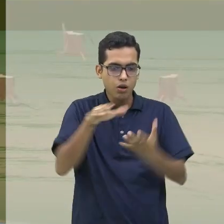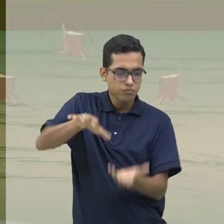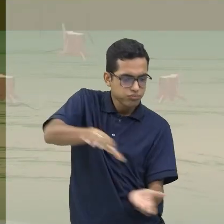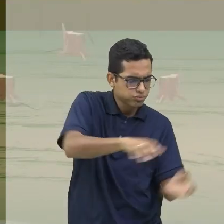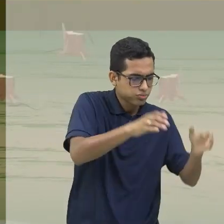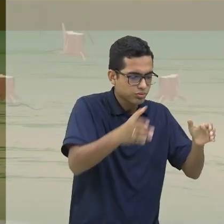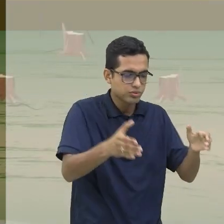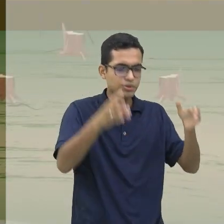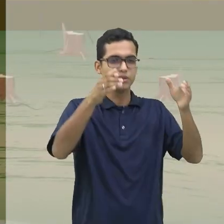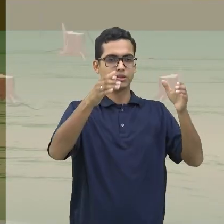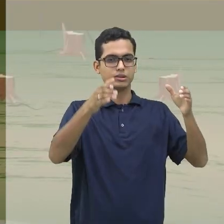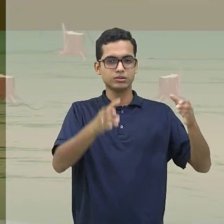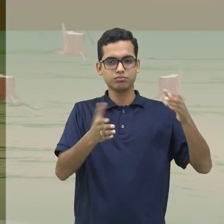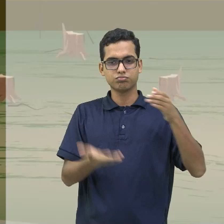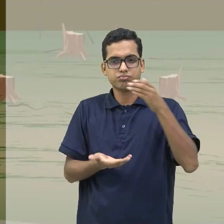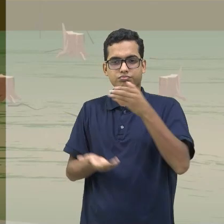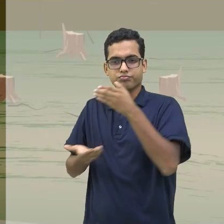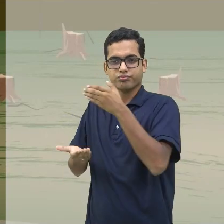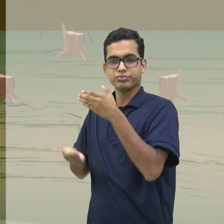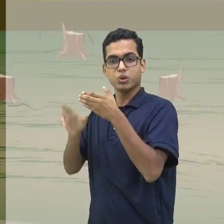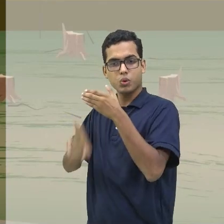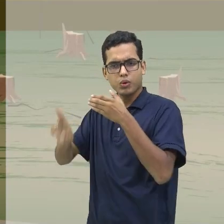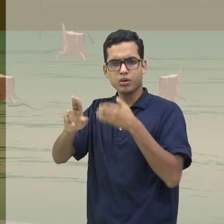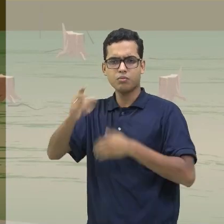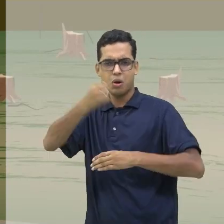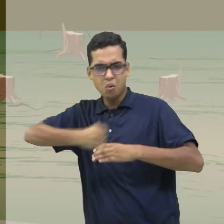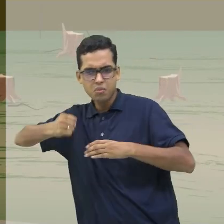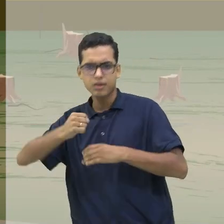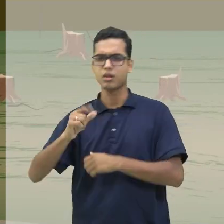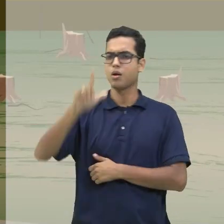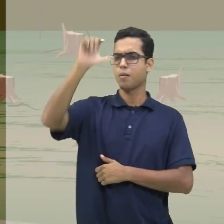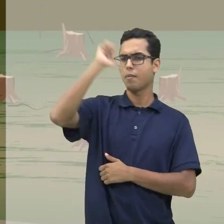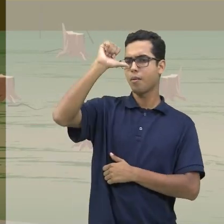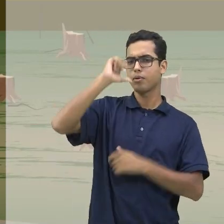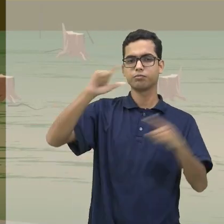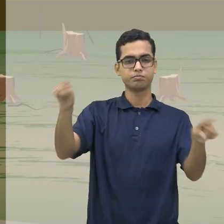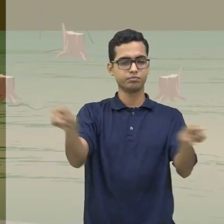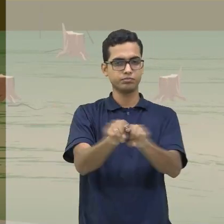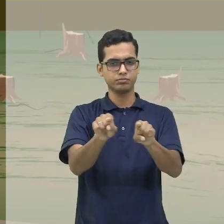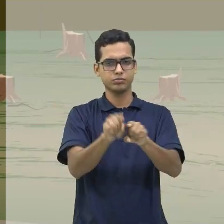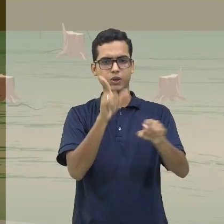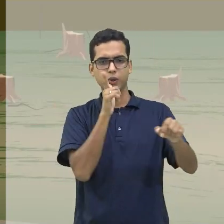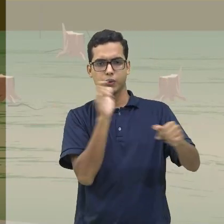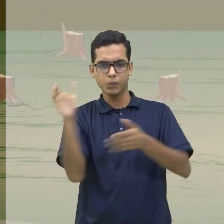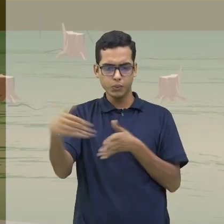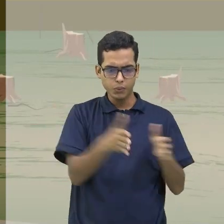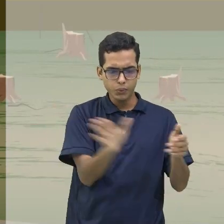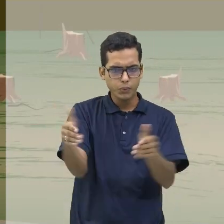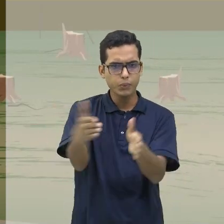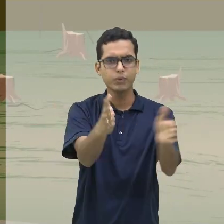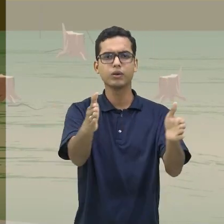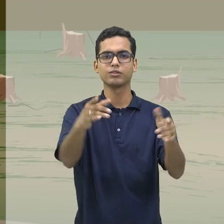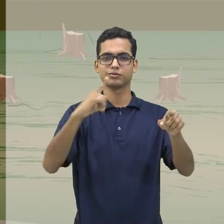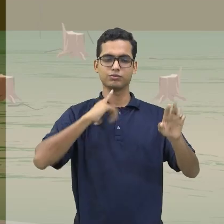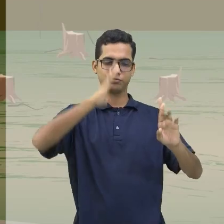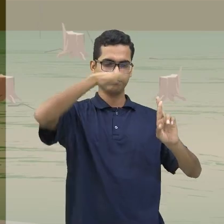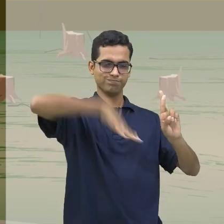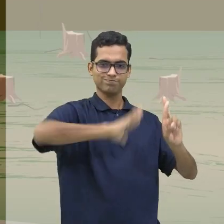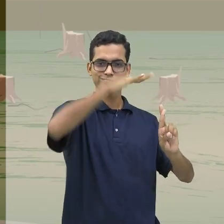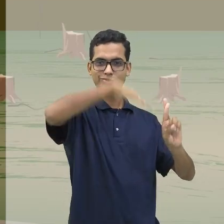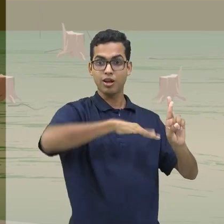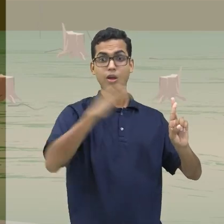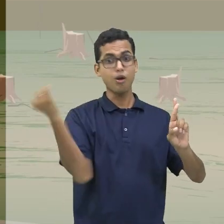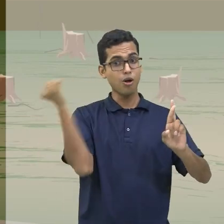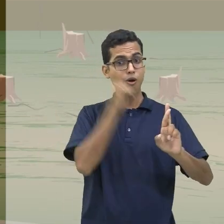serve como meio de locomoção e também serve como alguns ribeirinhos